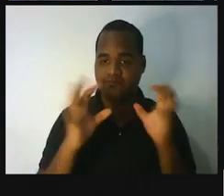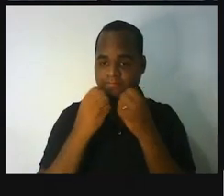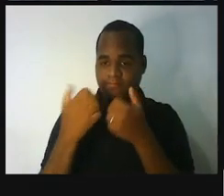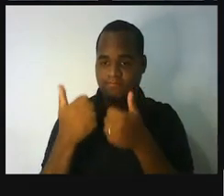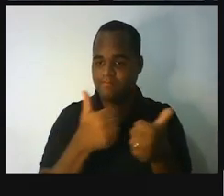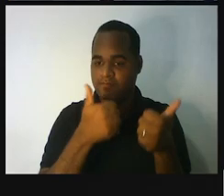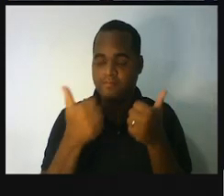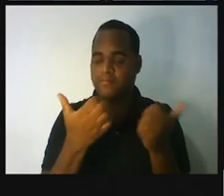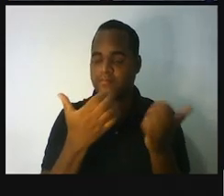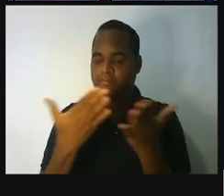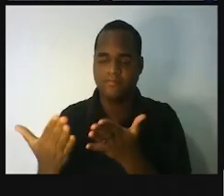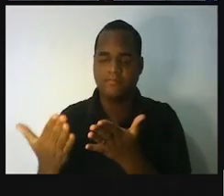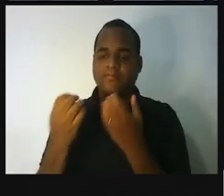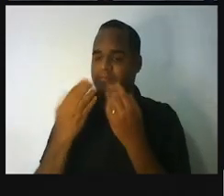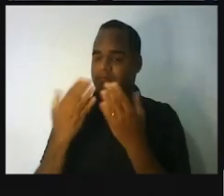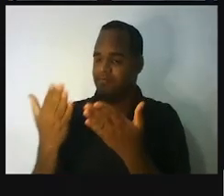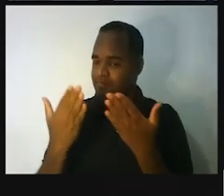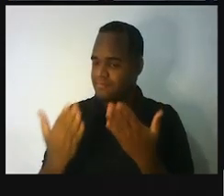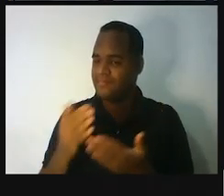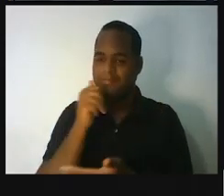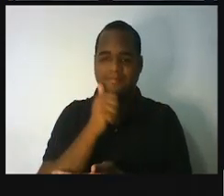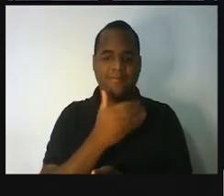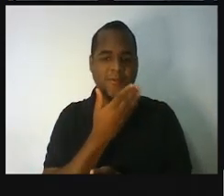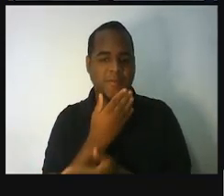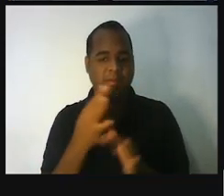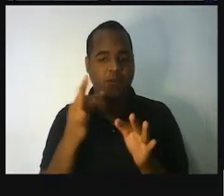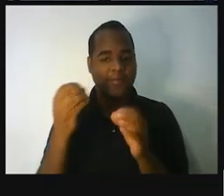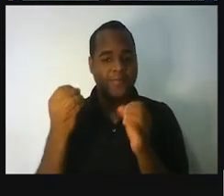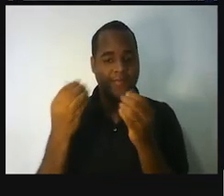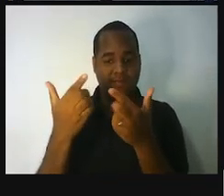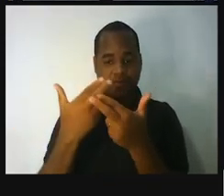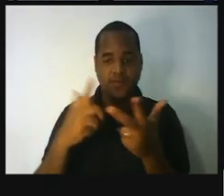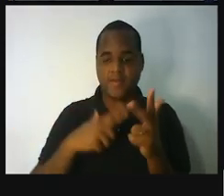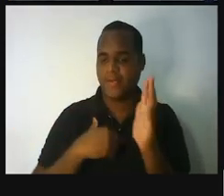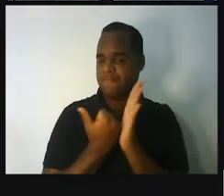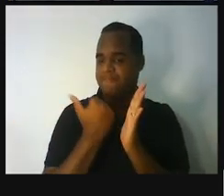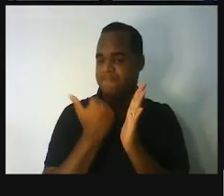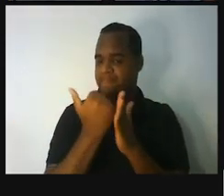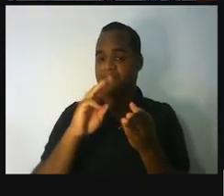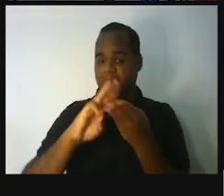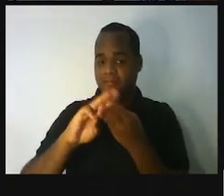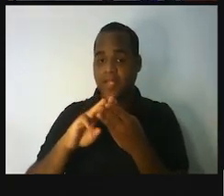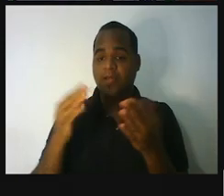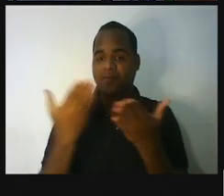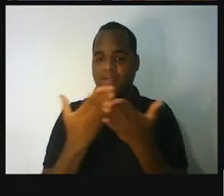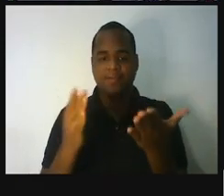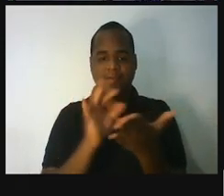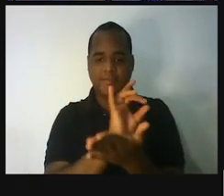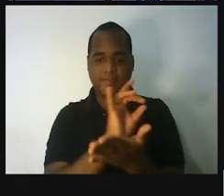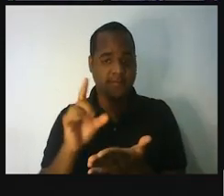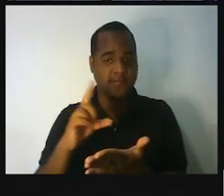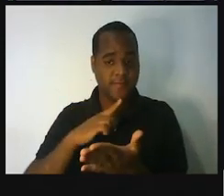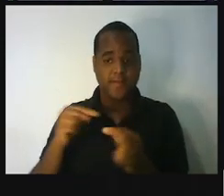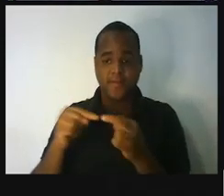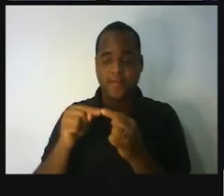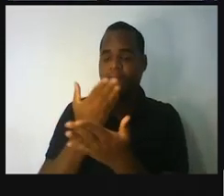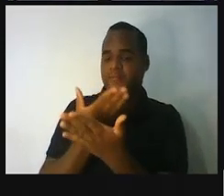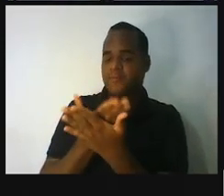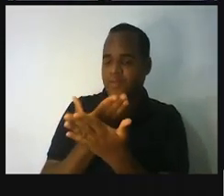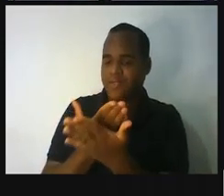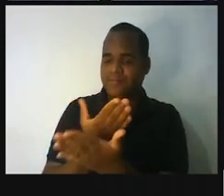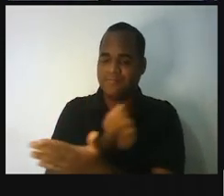Olá, sejam bem-vindos, sejam bem-vindas a mais uma aula de matemática para você, estudante